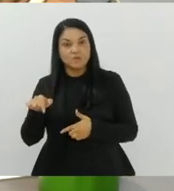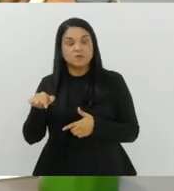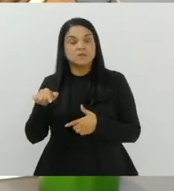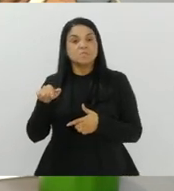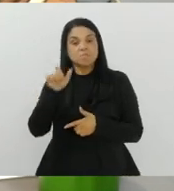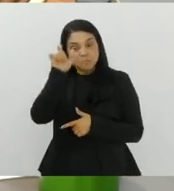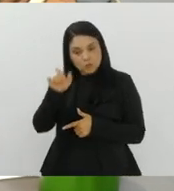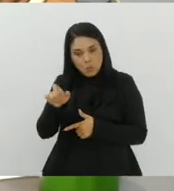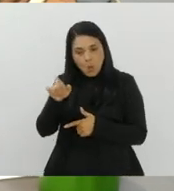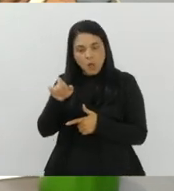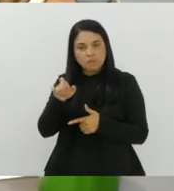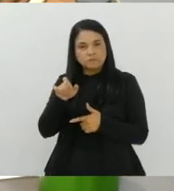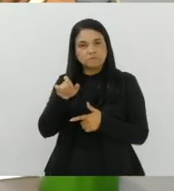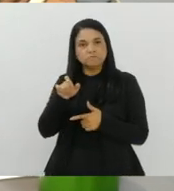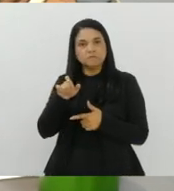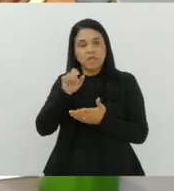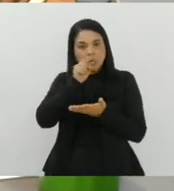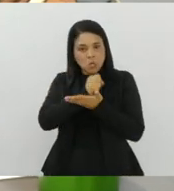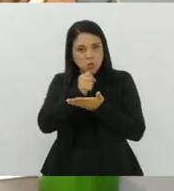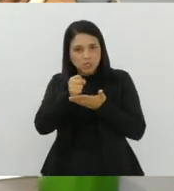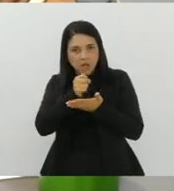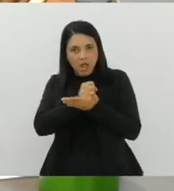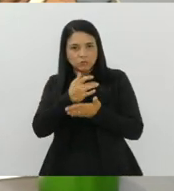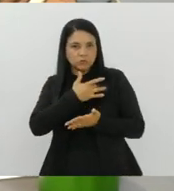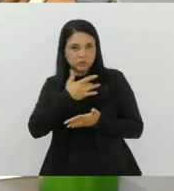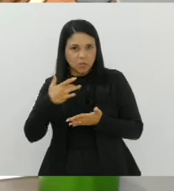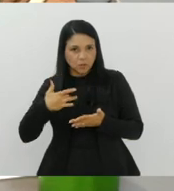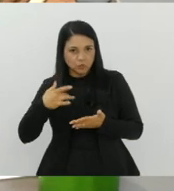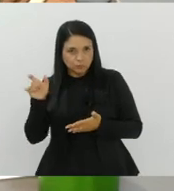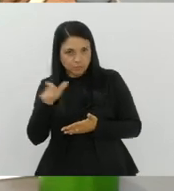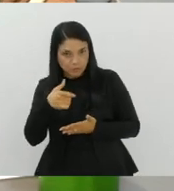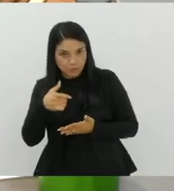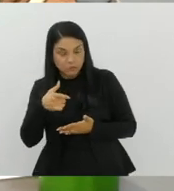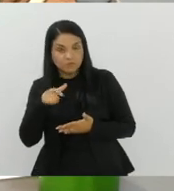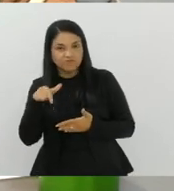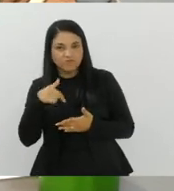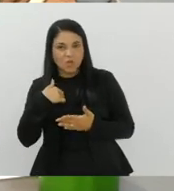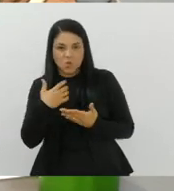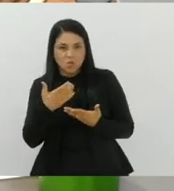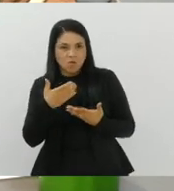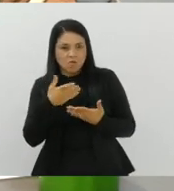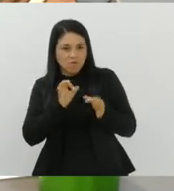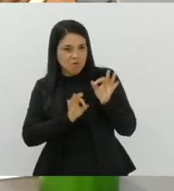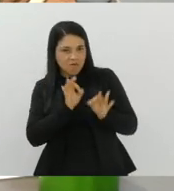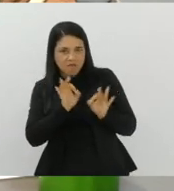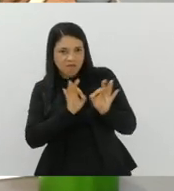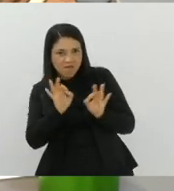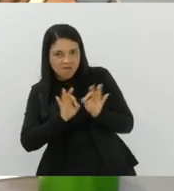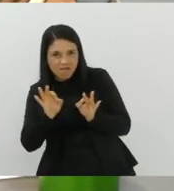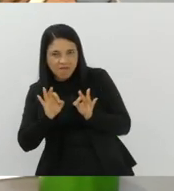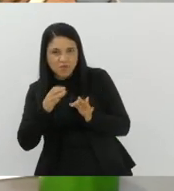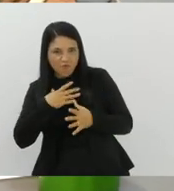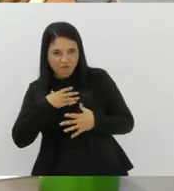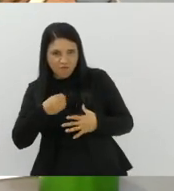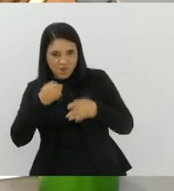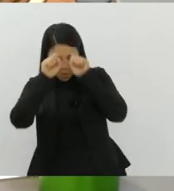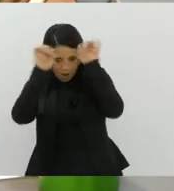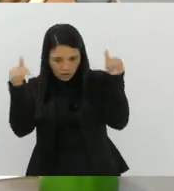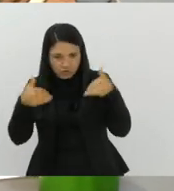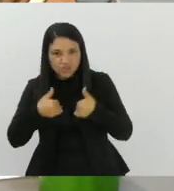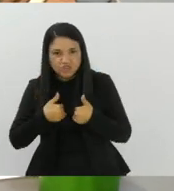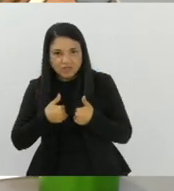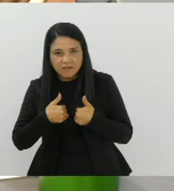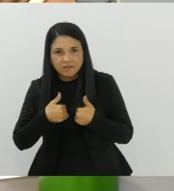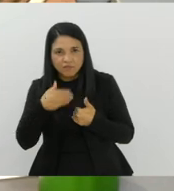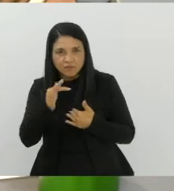plano de saúde, o que ela busca... Ninguém faz plano para judicializar. Ninguém faz plano porque acha que vai ter um filho com autismo. Não.